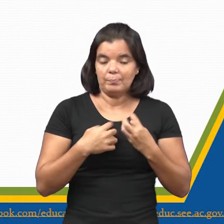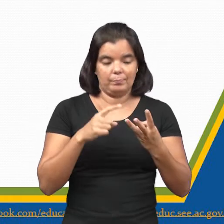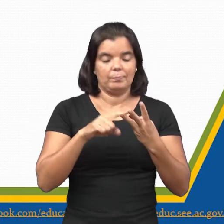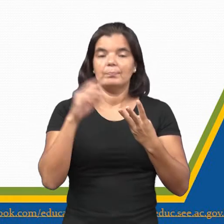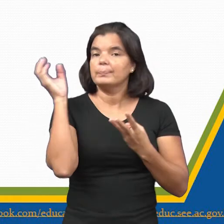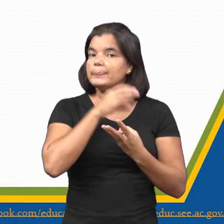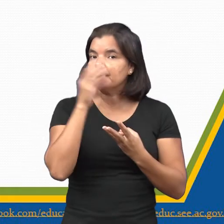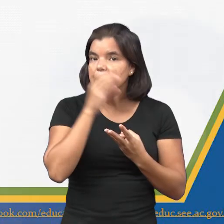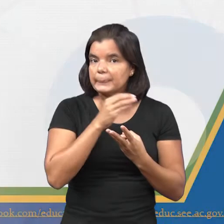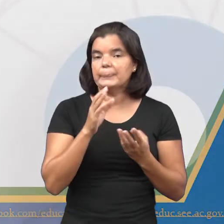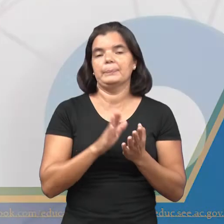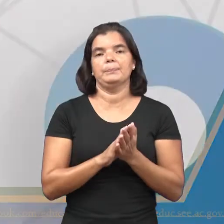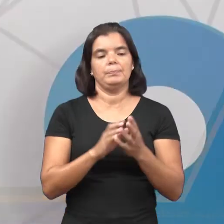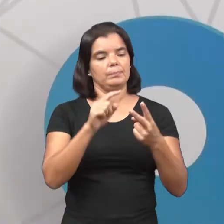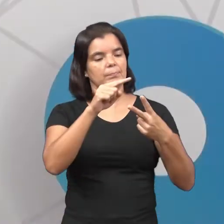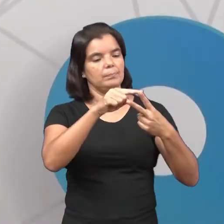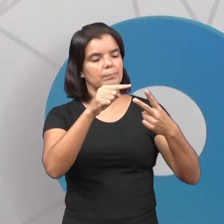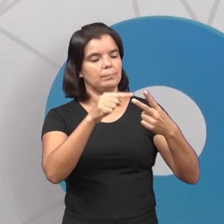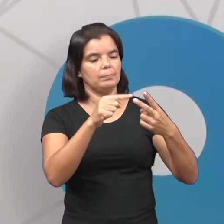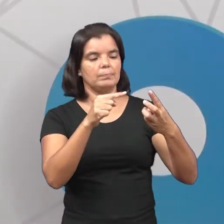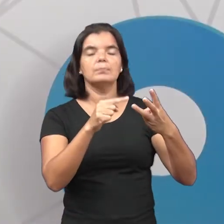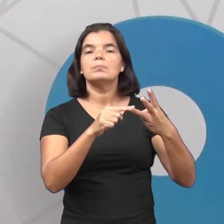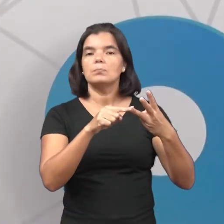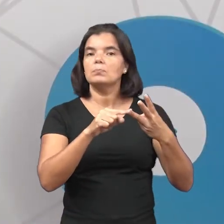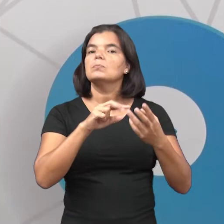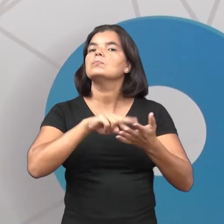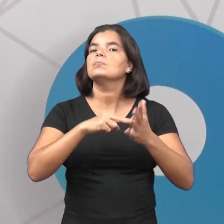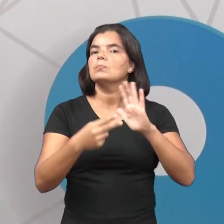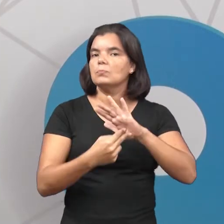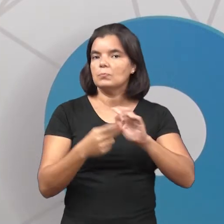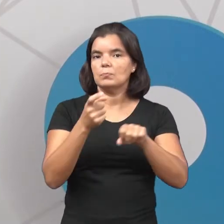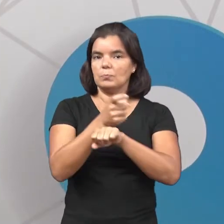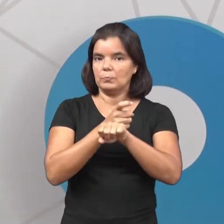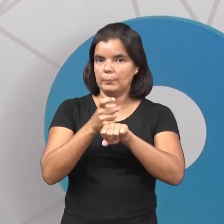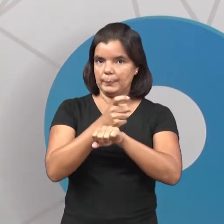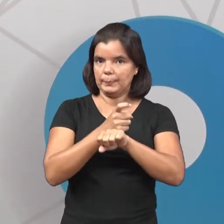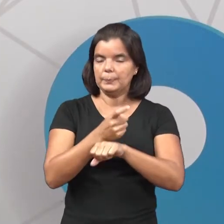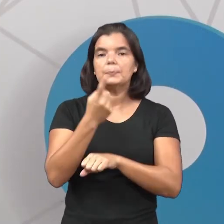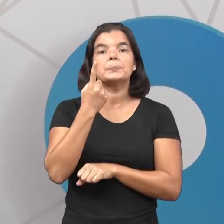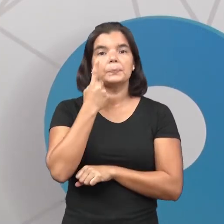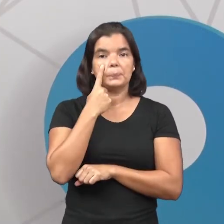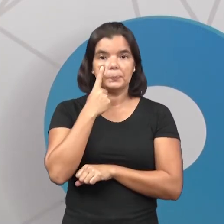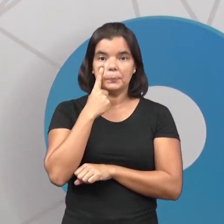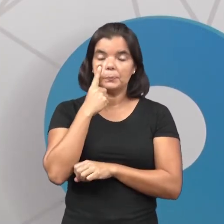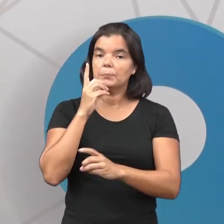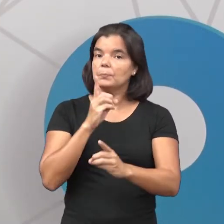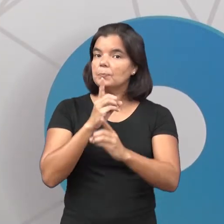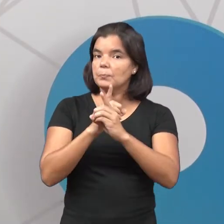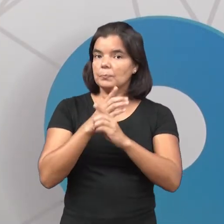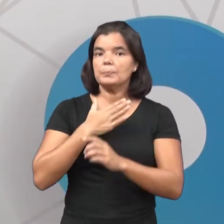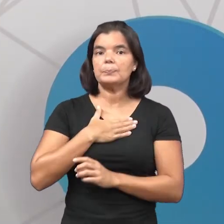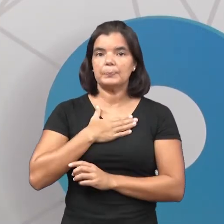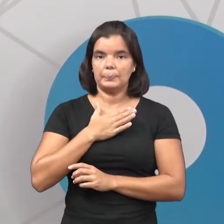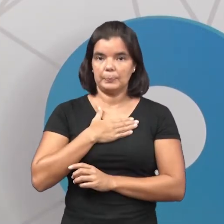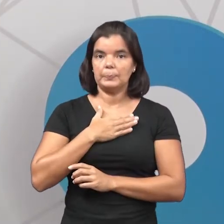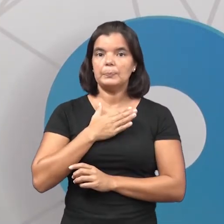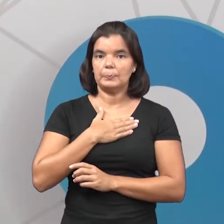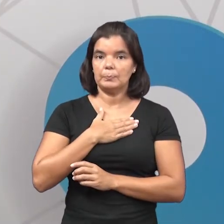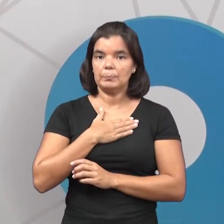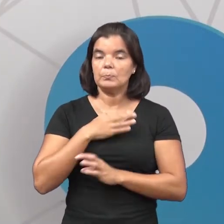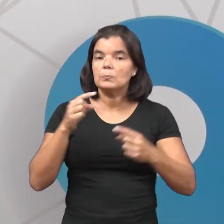rápido. Essas palavras são adjetivos. Agora vocês vão encontrar para mim as palavras que